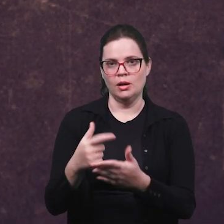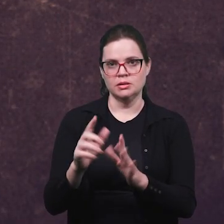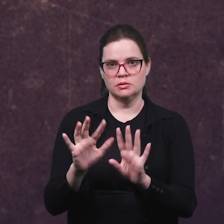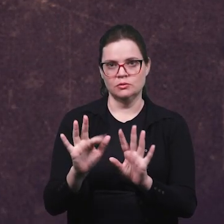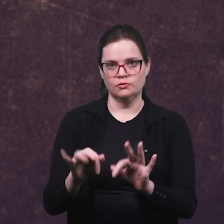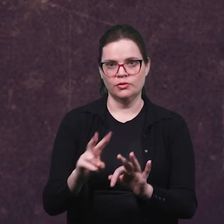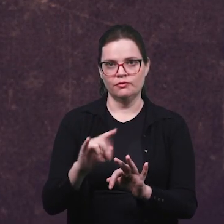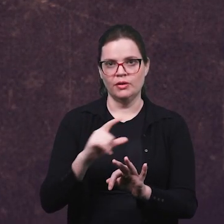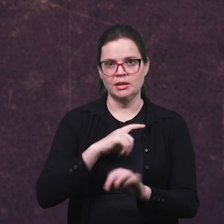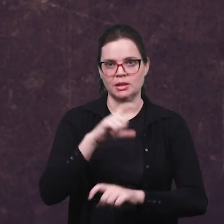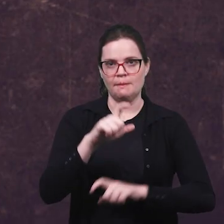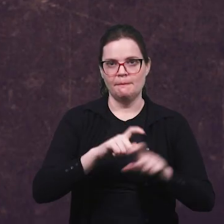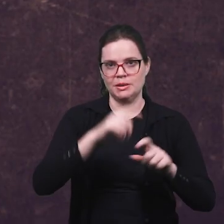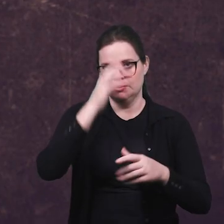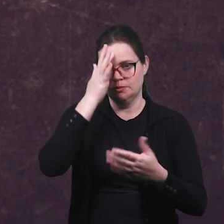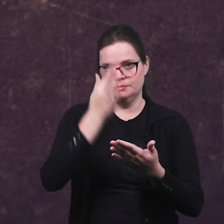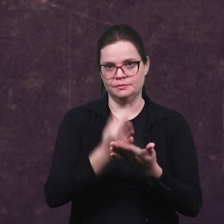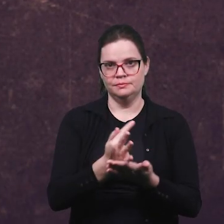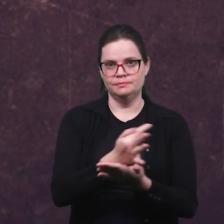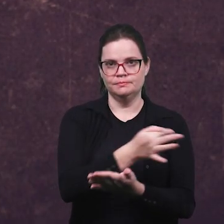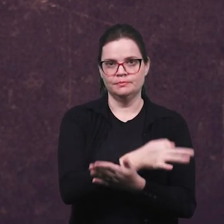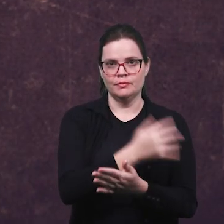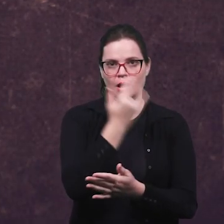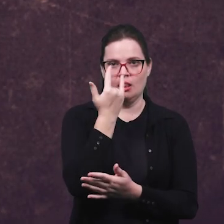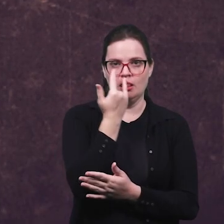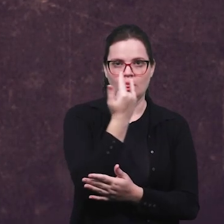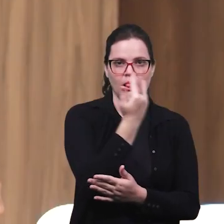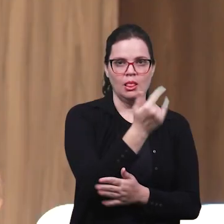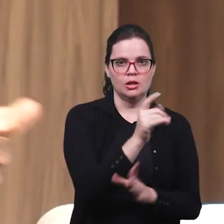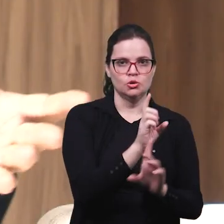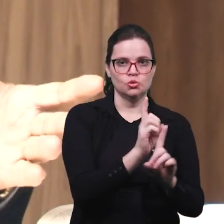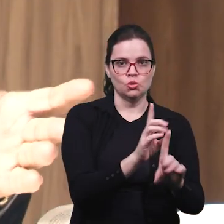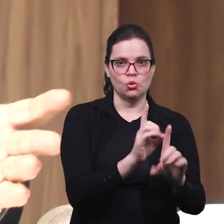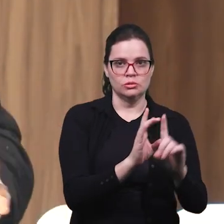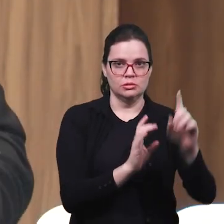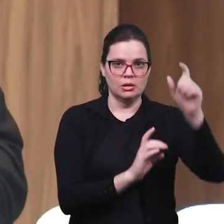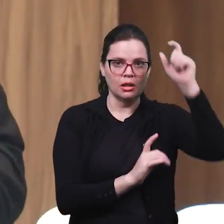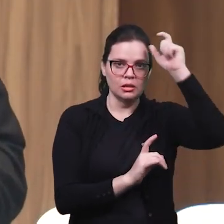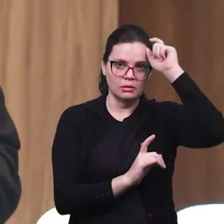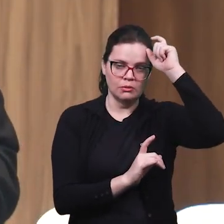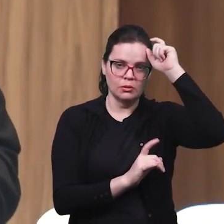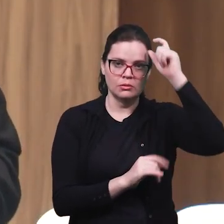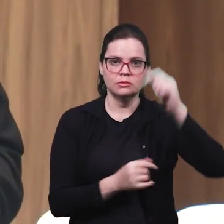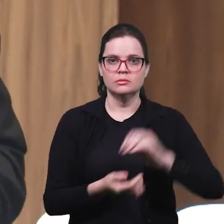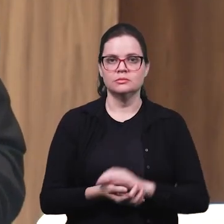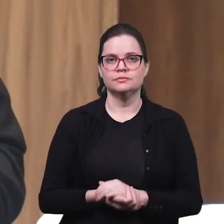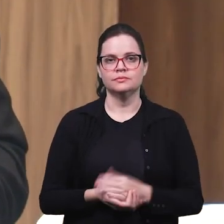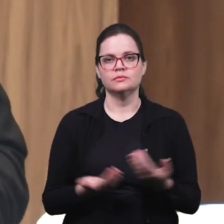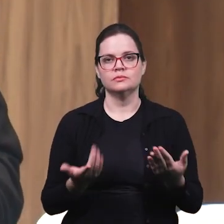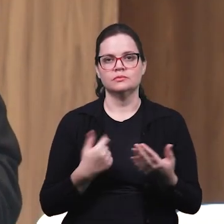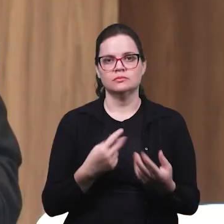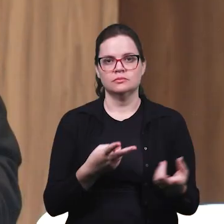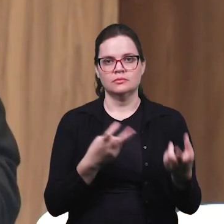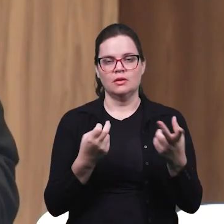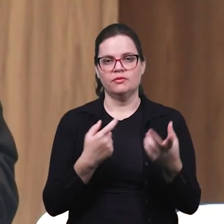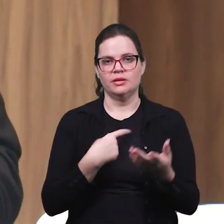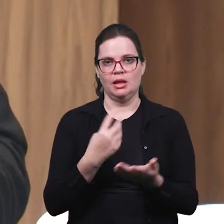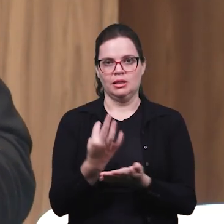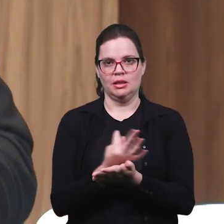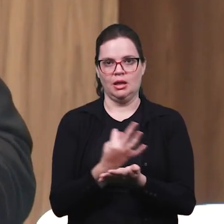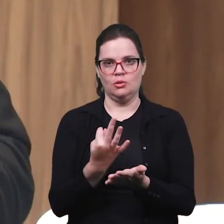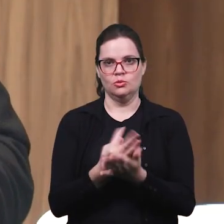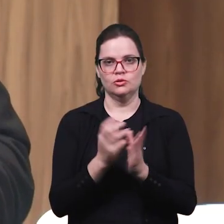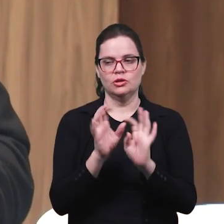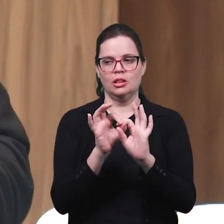fé, dando ouvidos a espíritos enganadores e doutrina de demônios. Né? Então, hoje você tem a teologia, chamada teologia liberal,